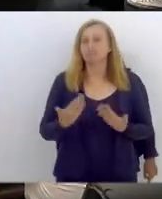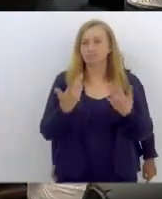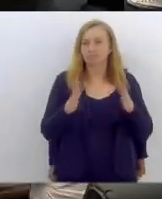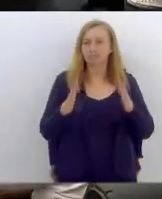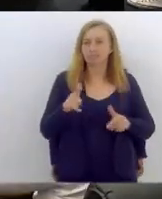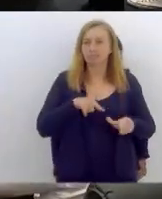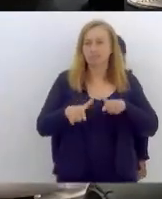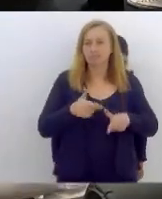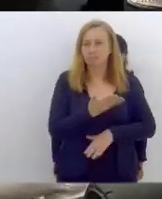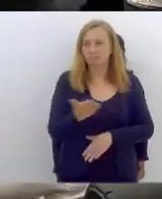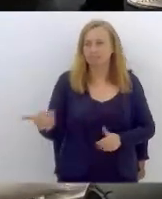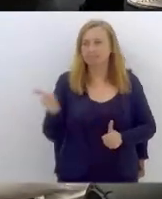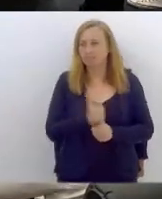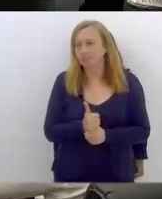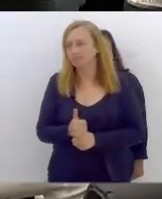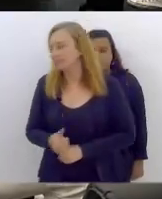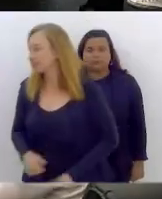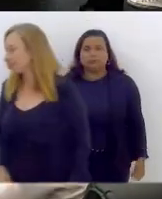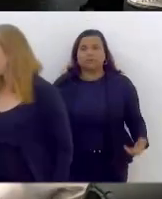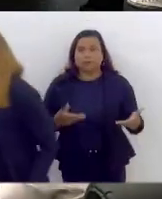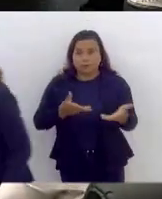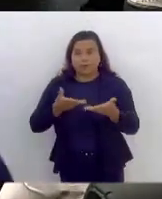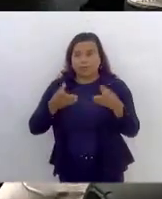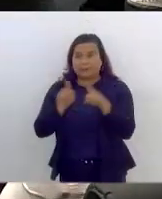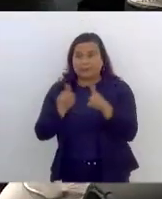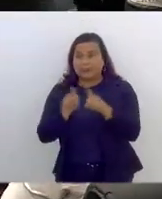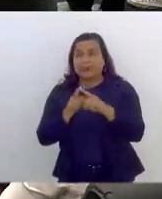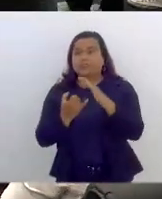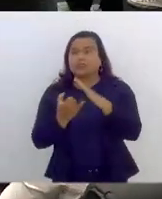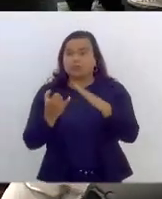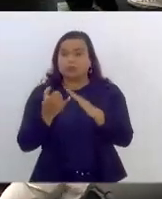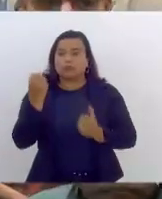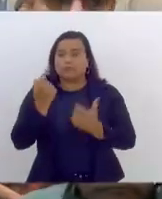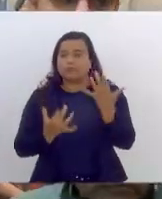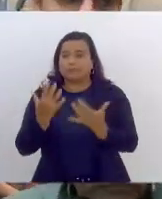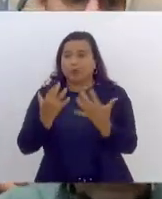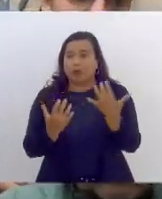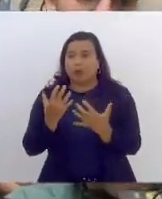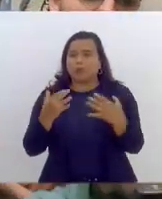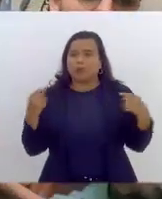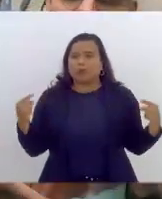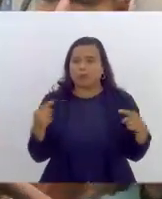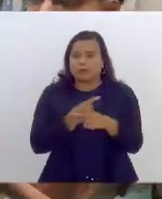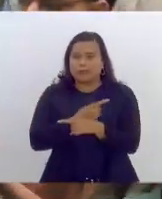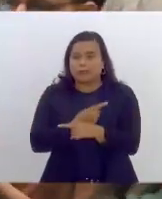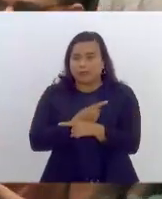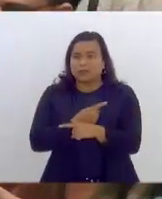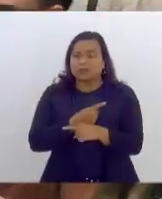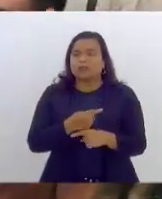vocês. Convidar também o Instituto Fogo Cruzado, na pessoa...